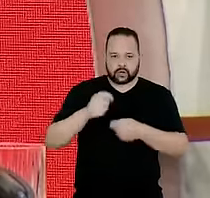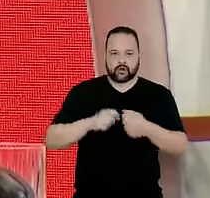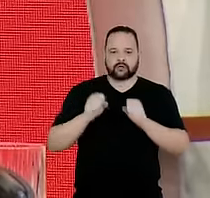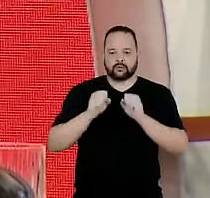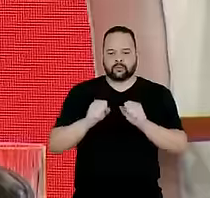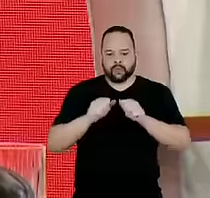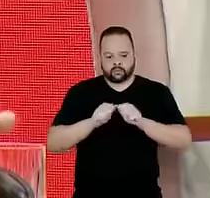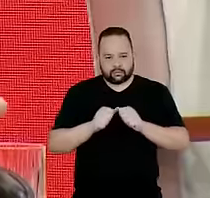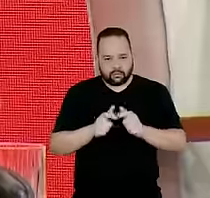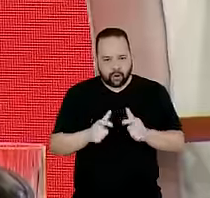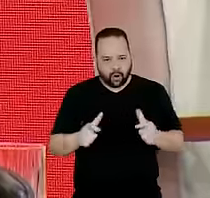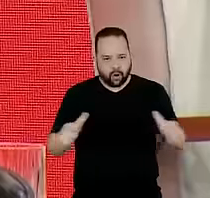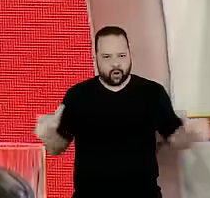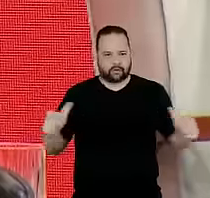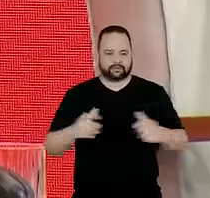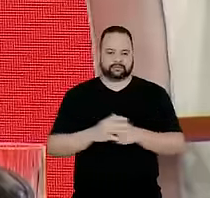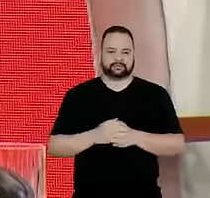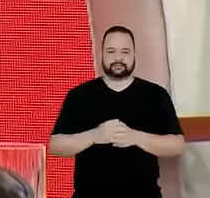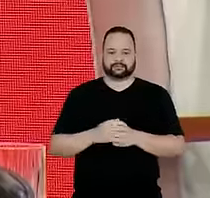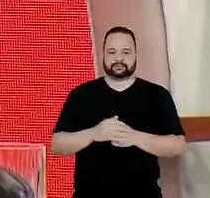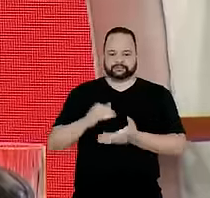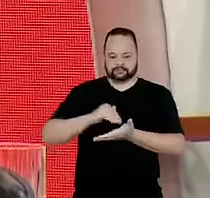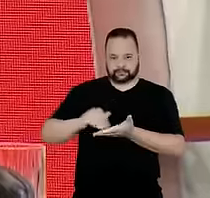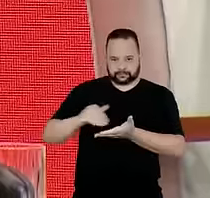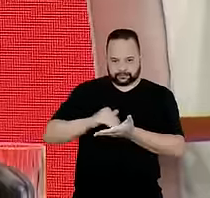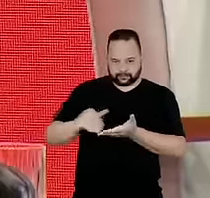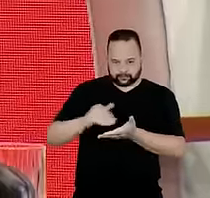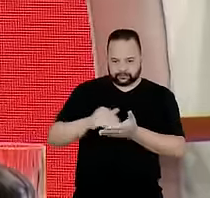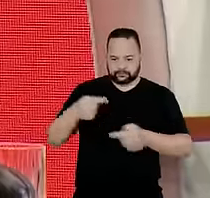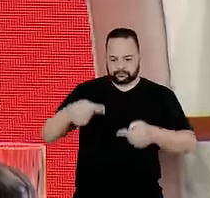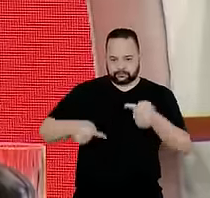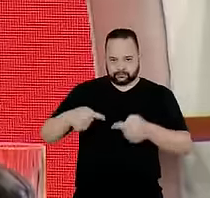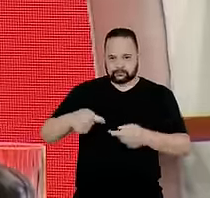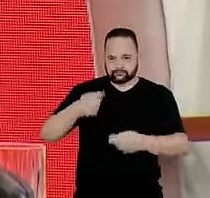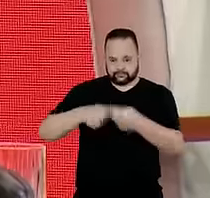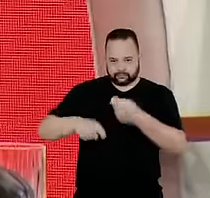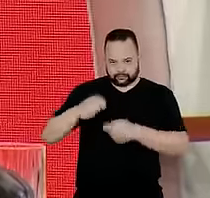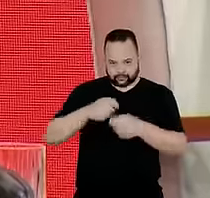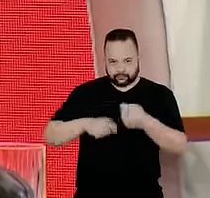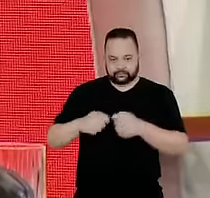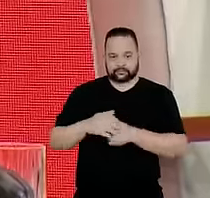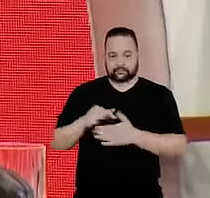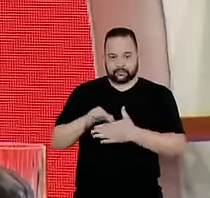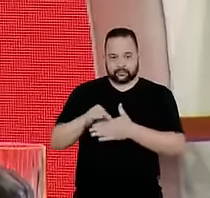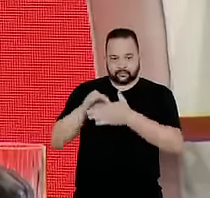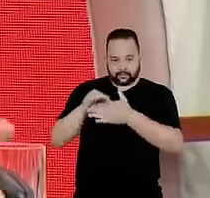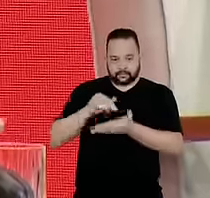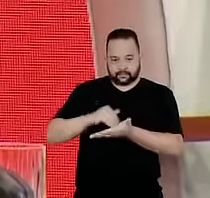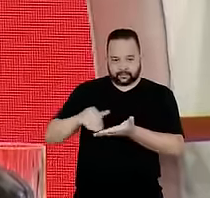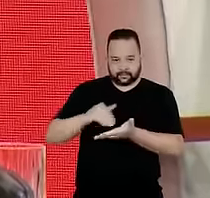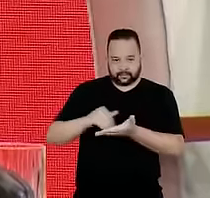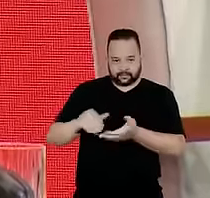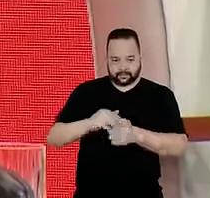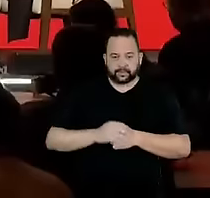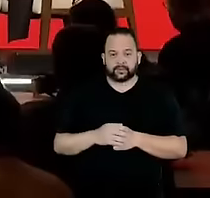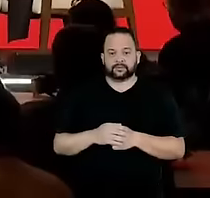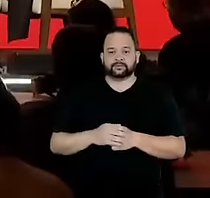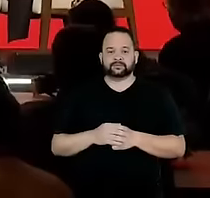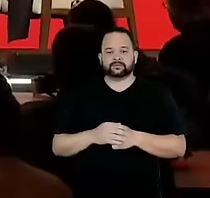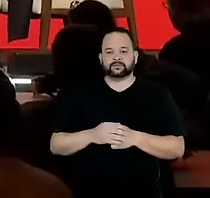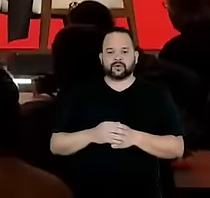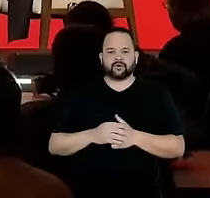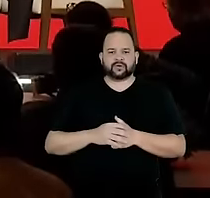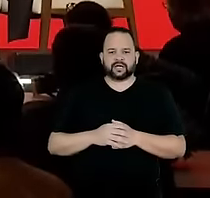políticas econômicas liderada pelo secretário Guilherme Melo que é outro bom brasileiro que compõe o governo federal trouxe uma